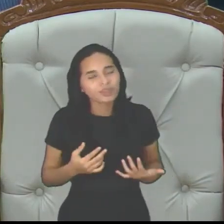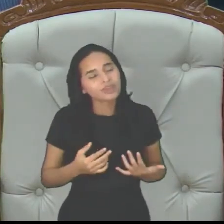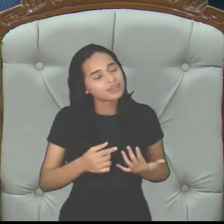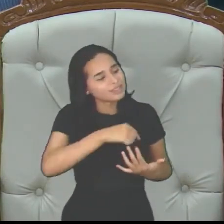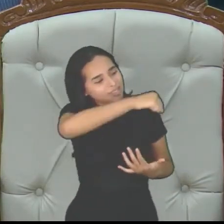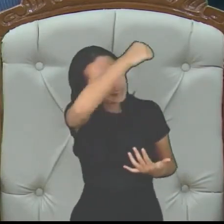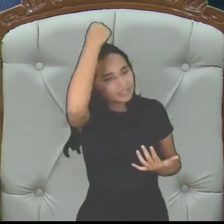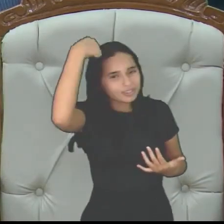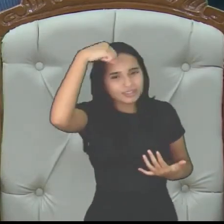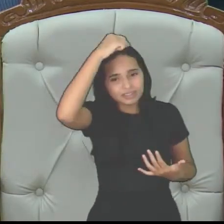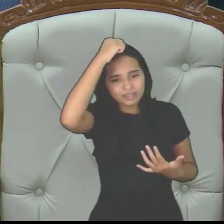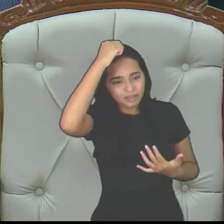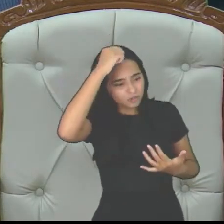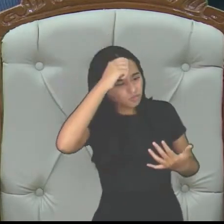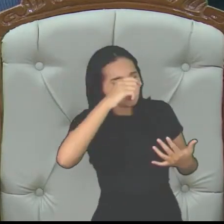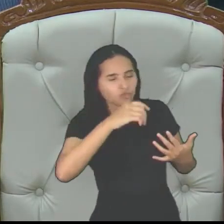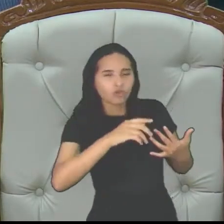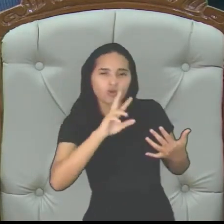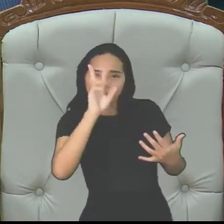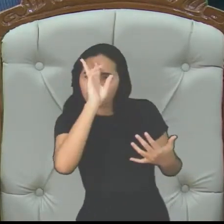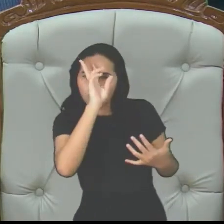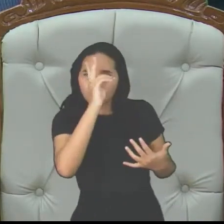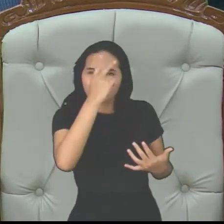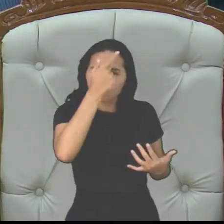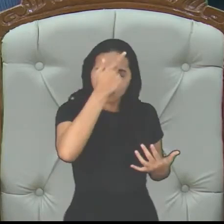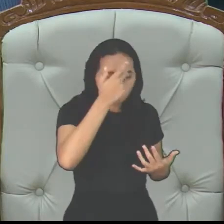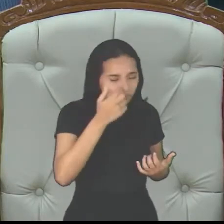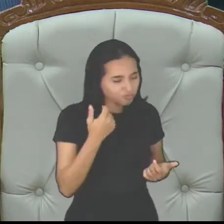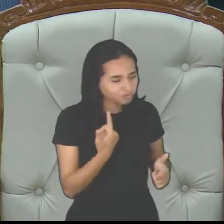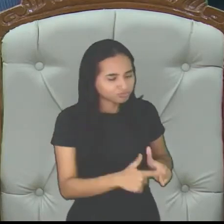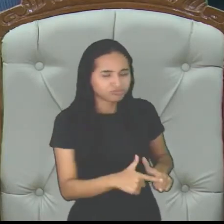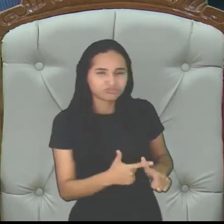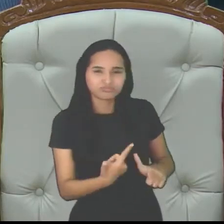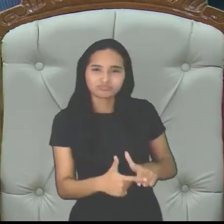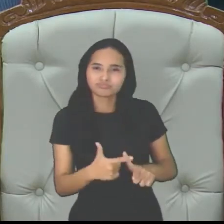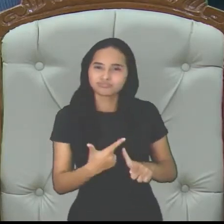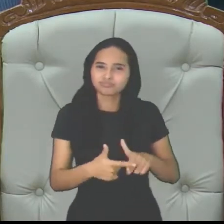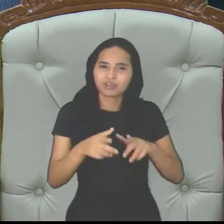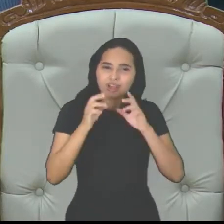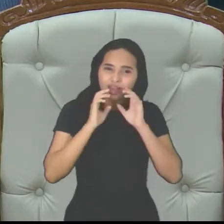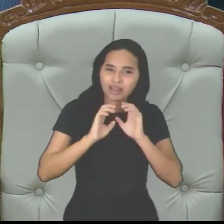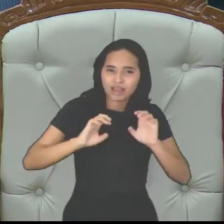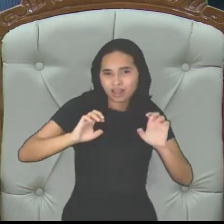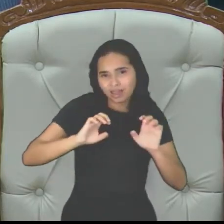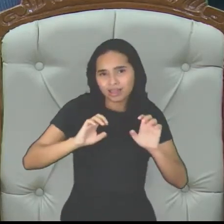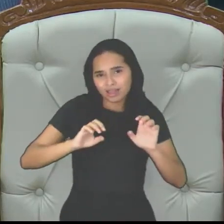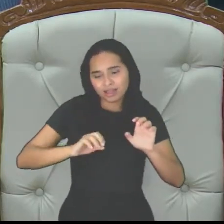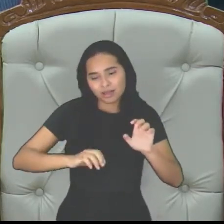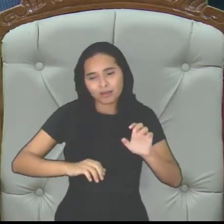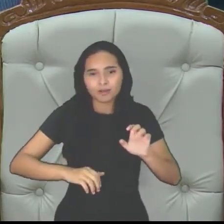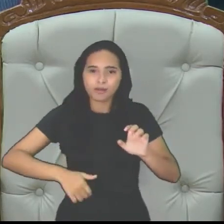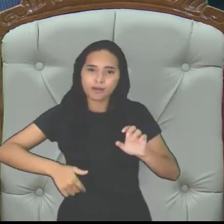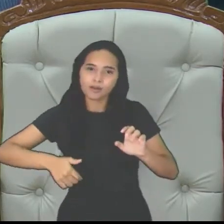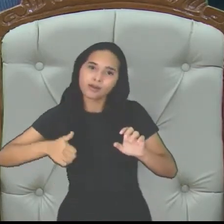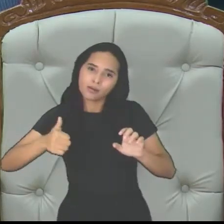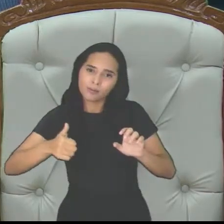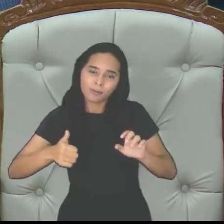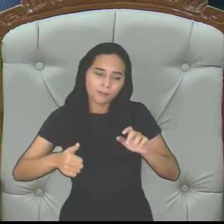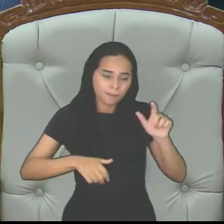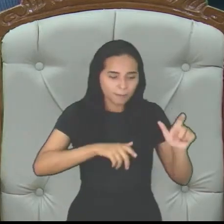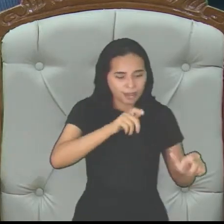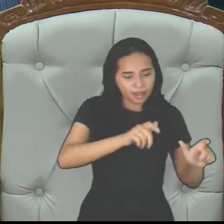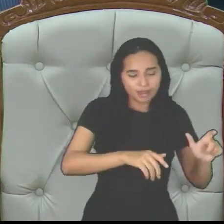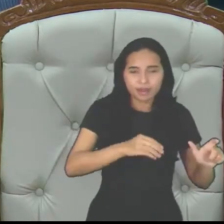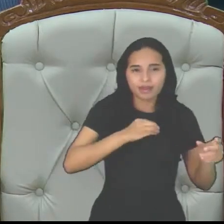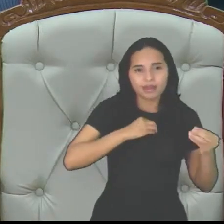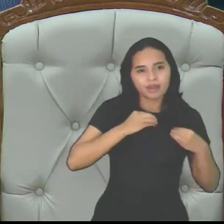confusos trazem mais problemas para o evangelho do que pecadores eficazes. Muita gente fala